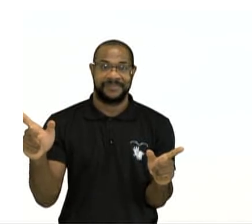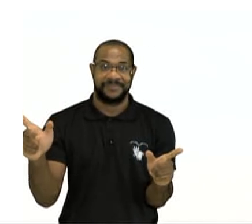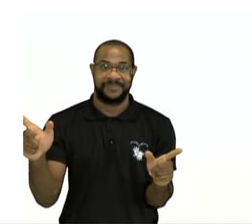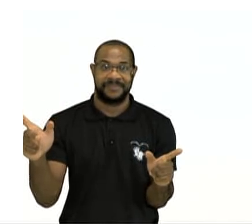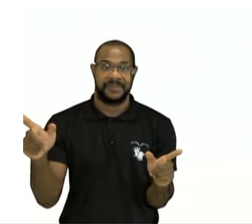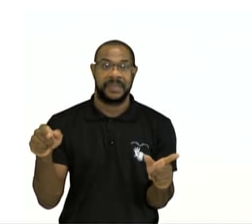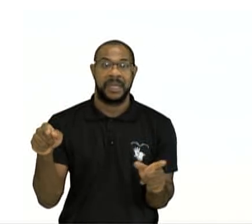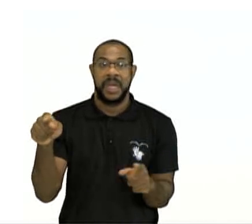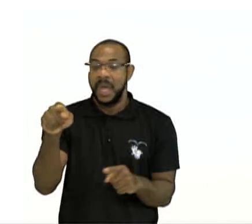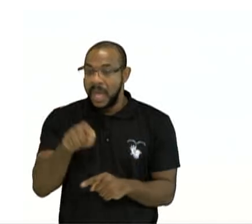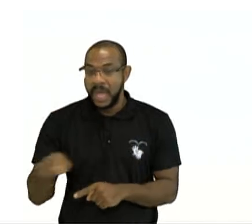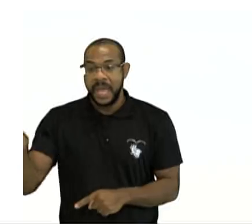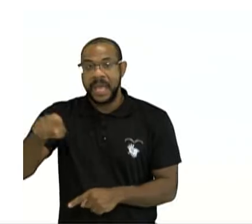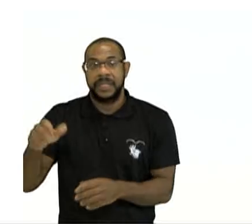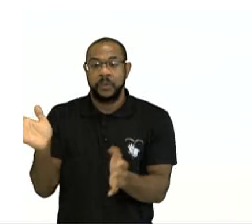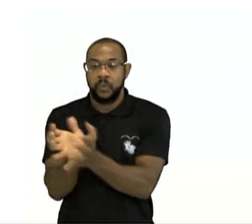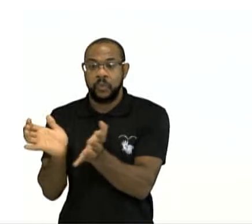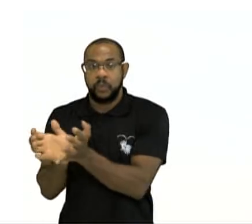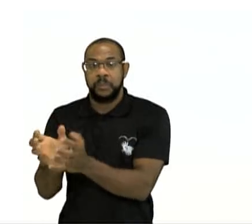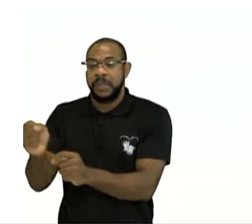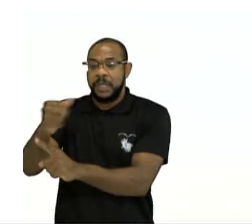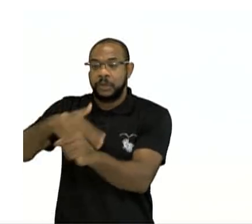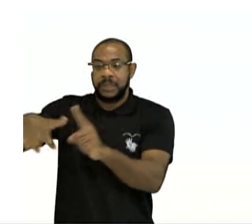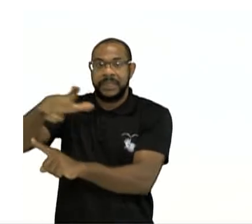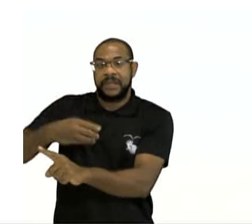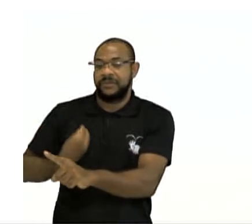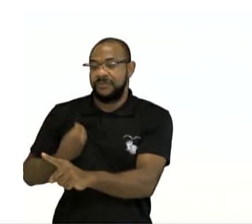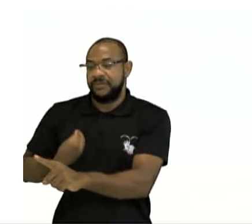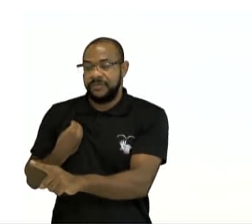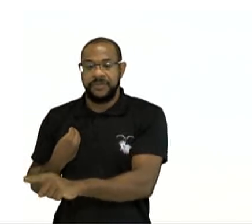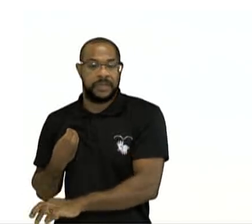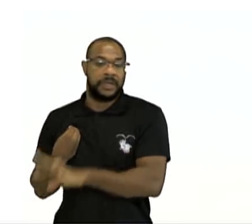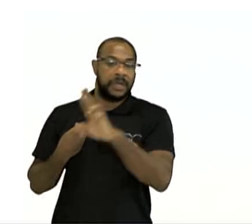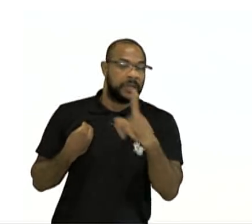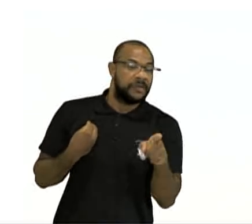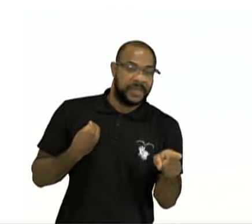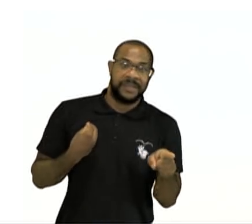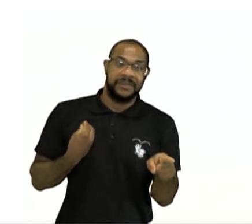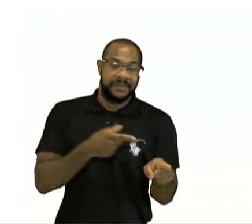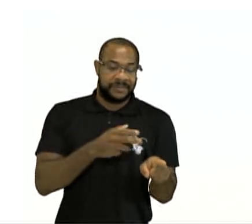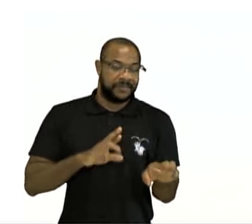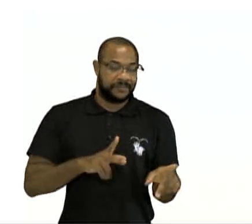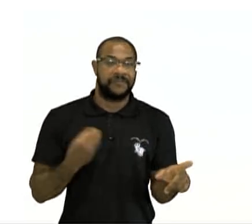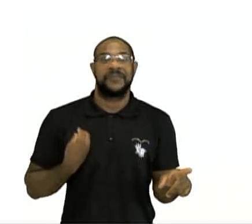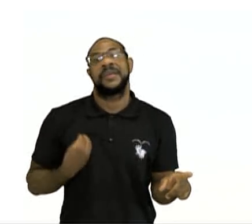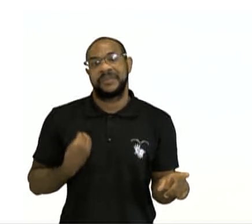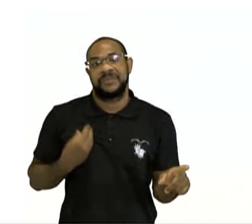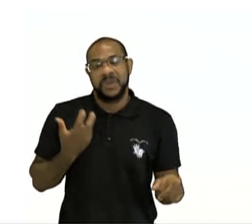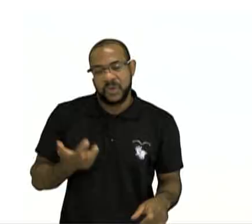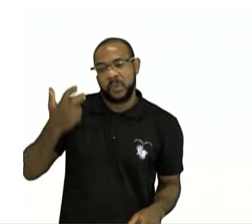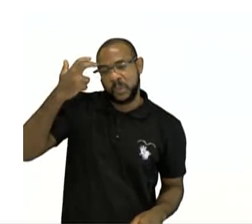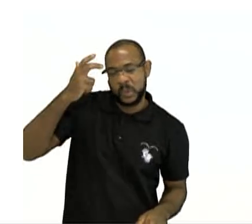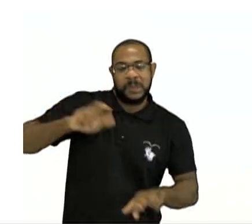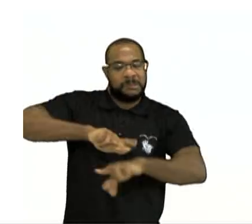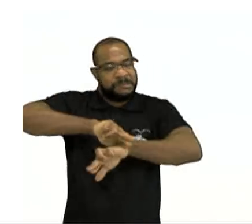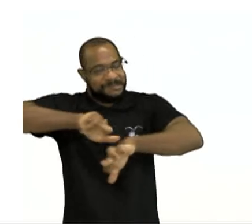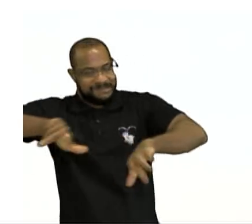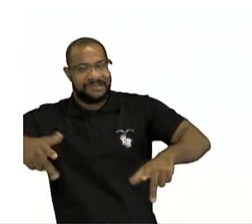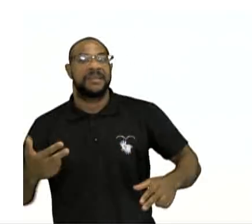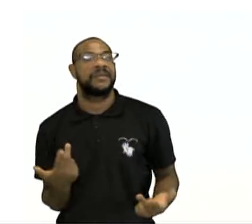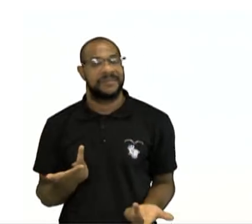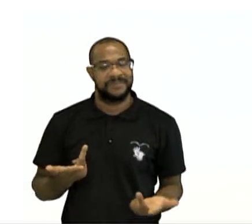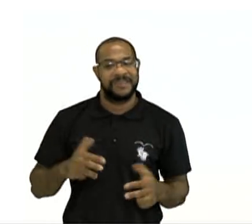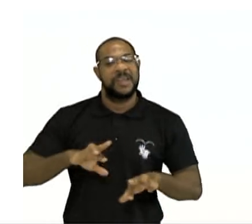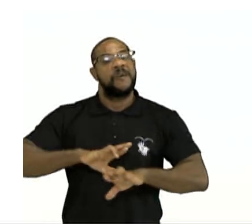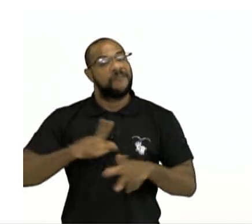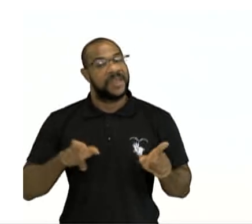como essa sociedade aqui vive é diferente desta, até pelo formato das casas, pelas cores, pelo